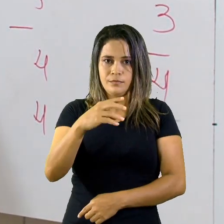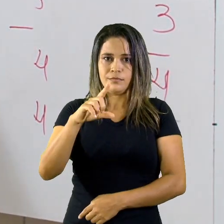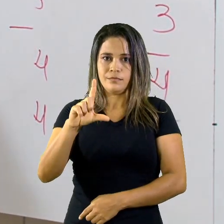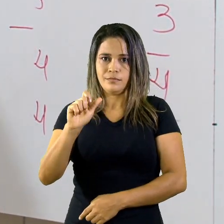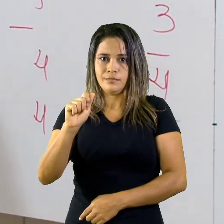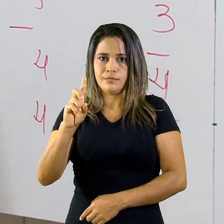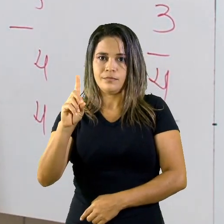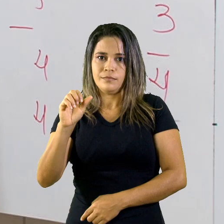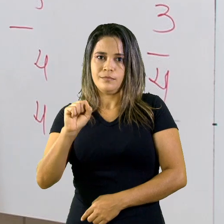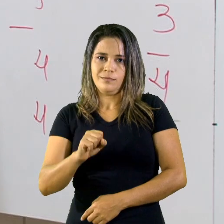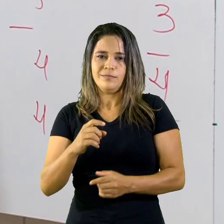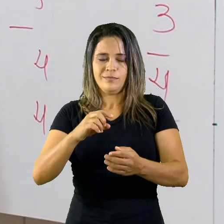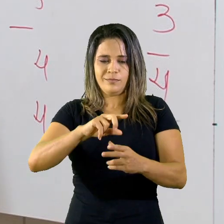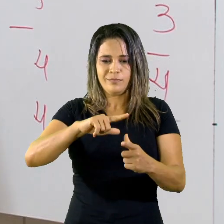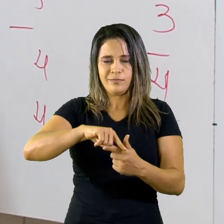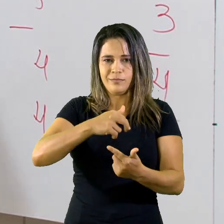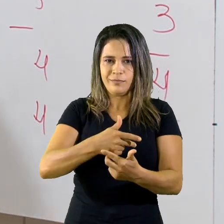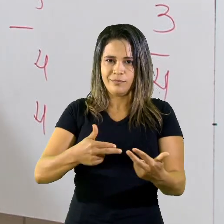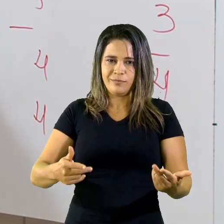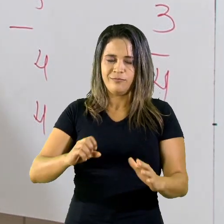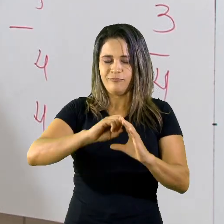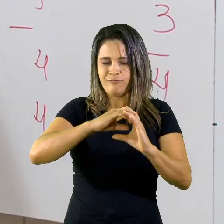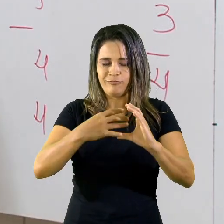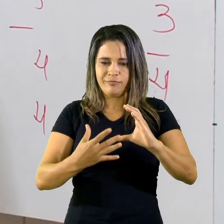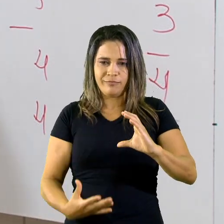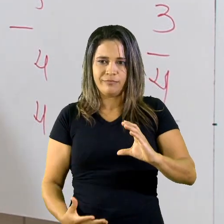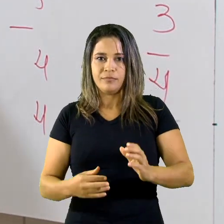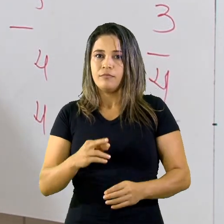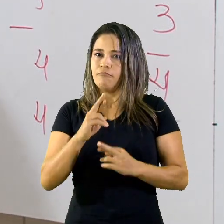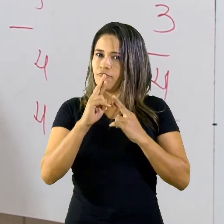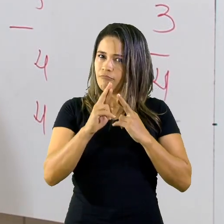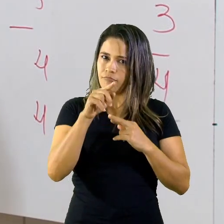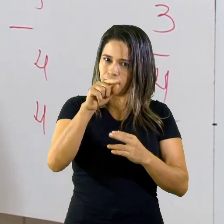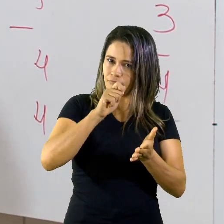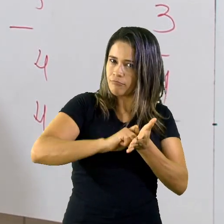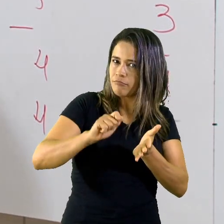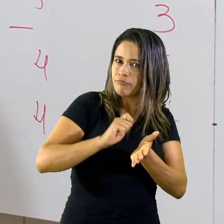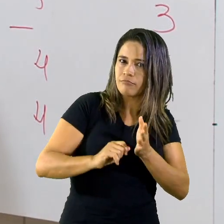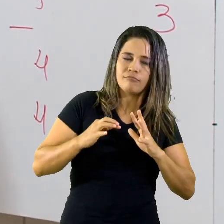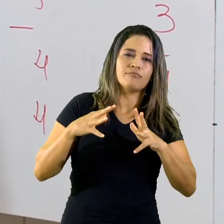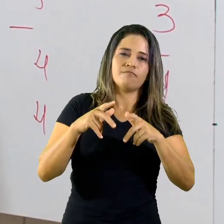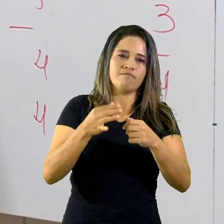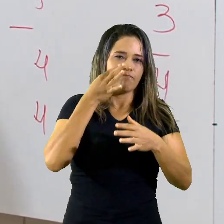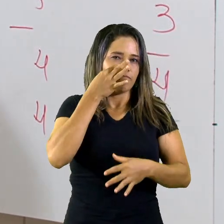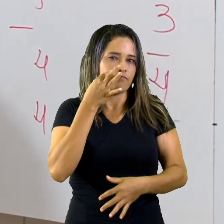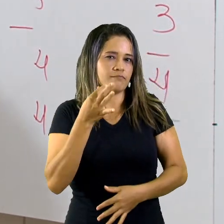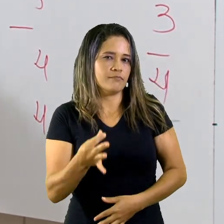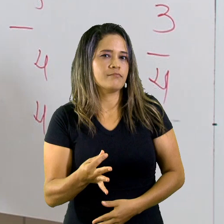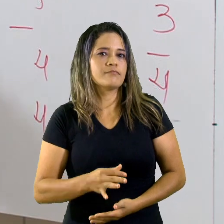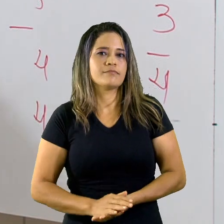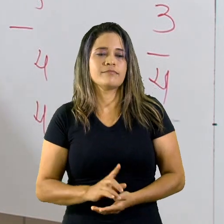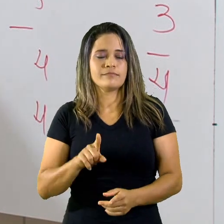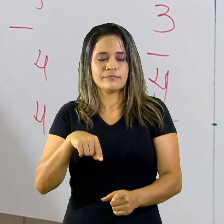geométricas e sobre algumas das suas características. Espero que você tenha anotado tudo, tenha prestado atenção e